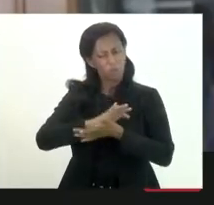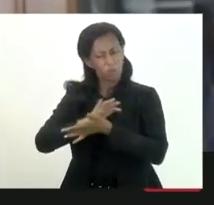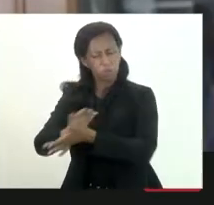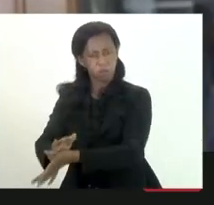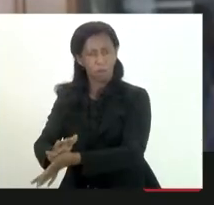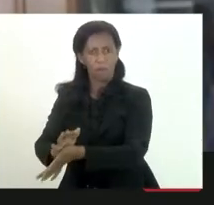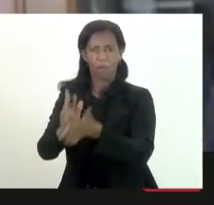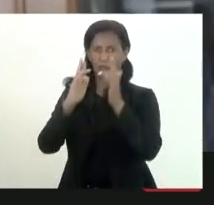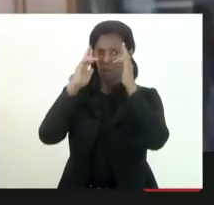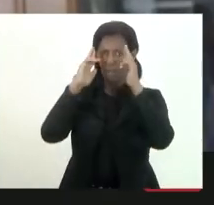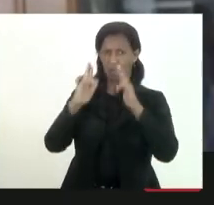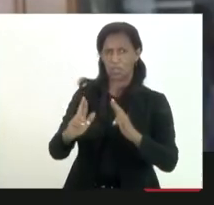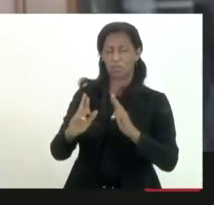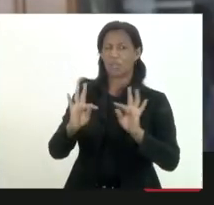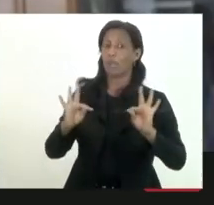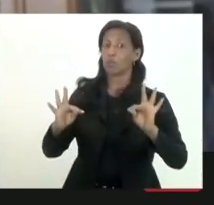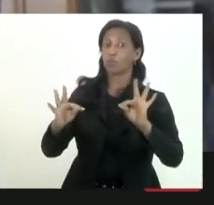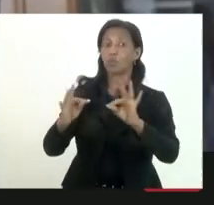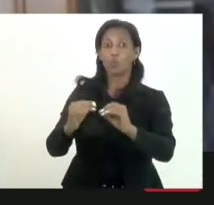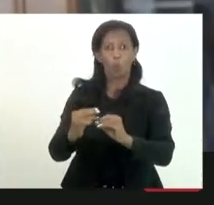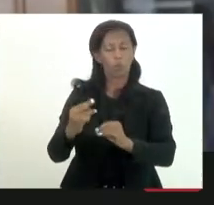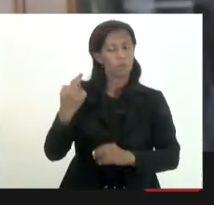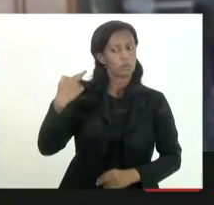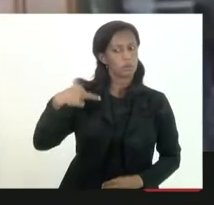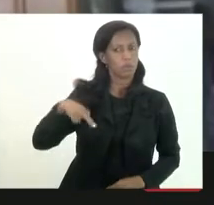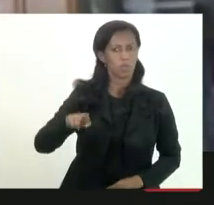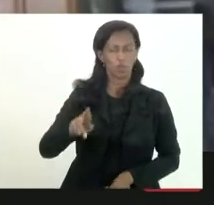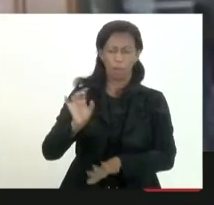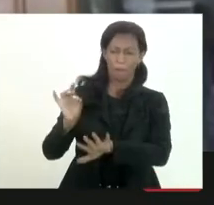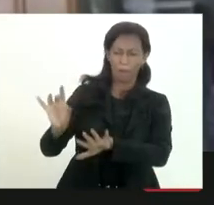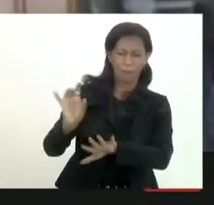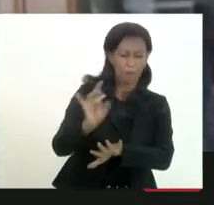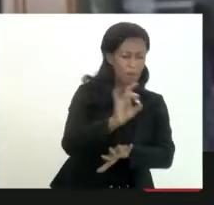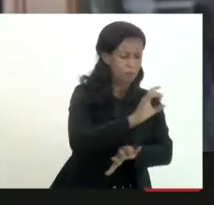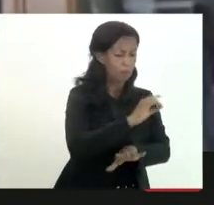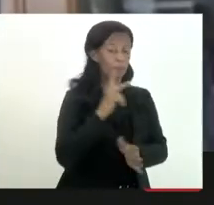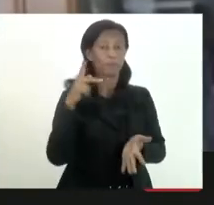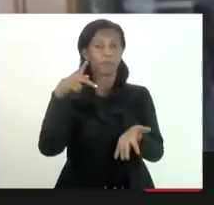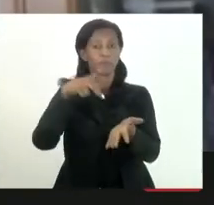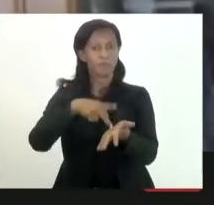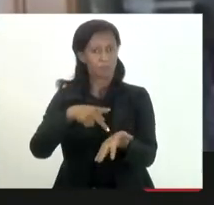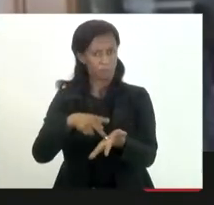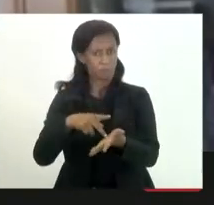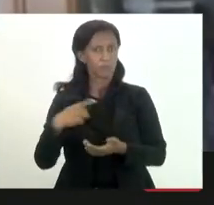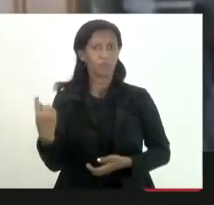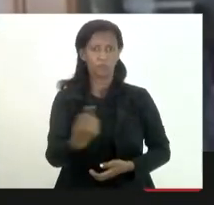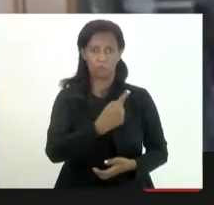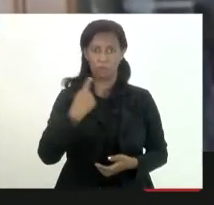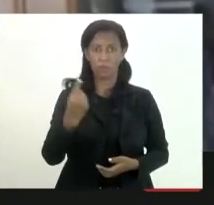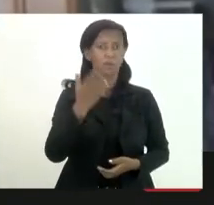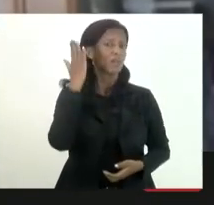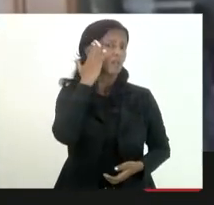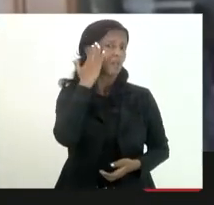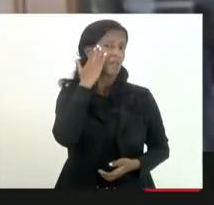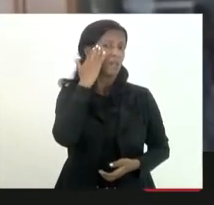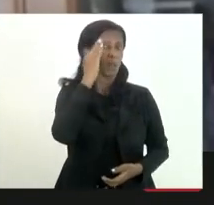plenamente todas as religiões, porque, na verdade, nós sabemos que no